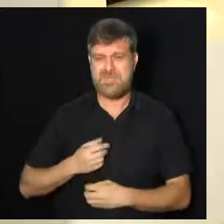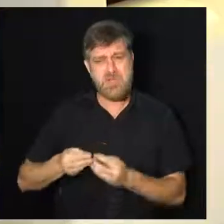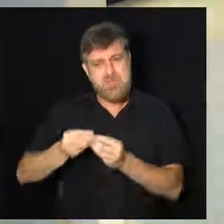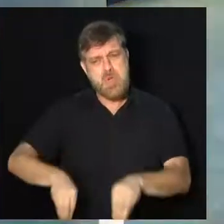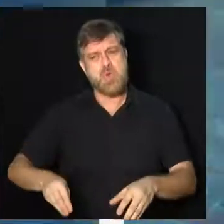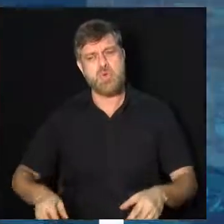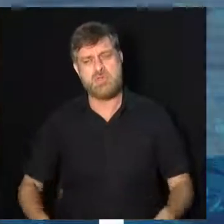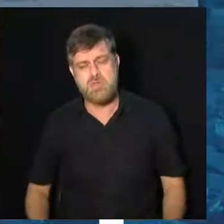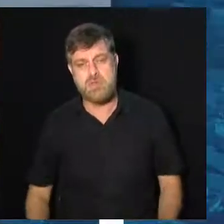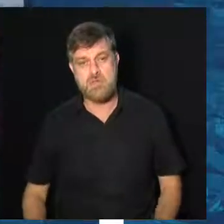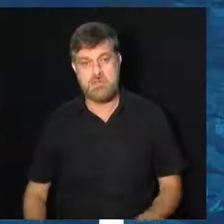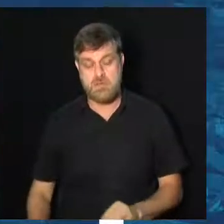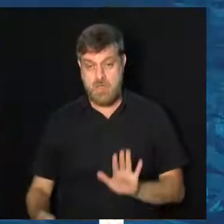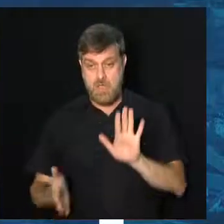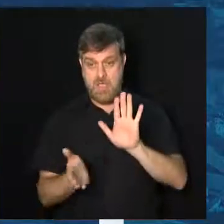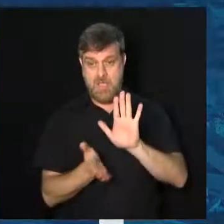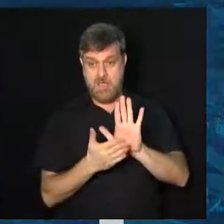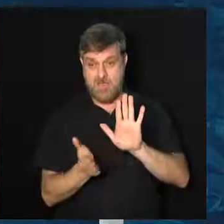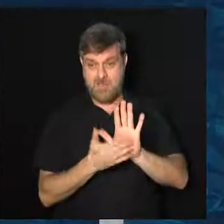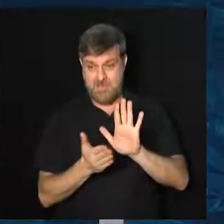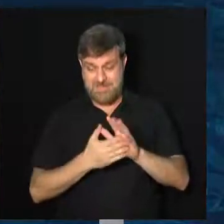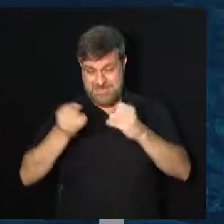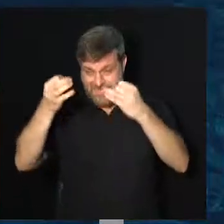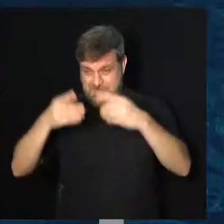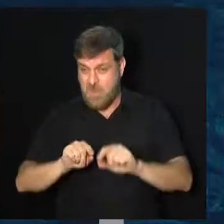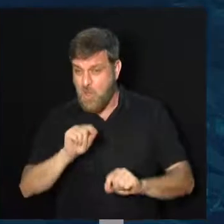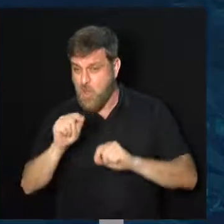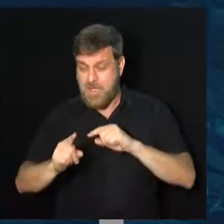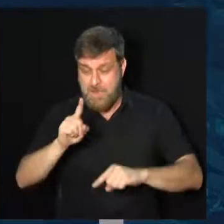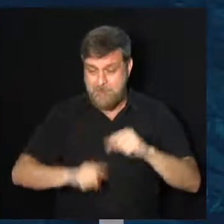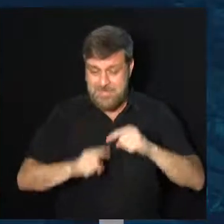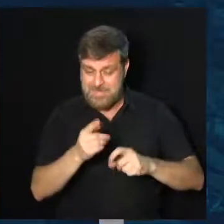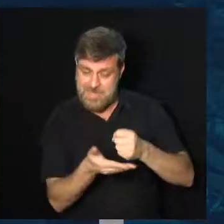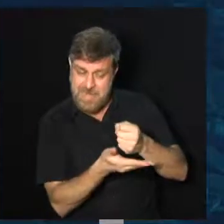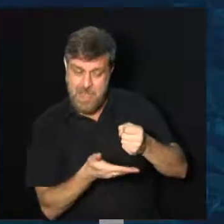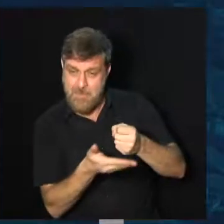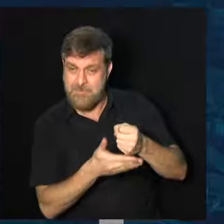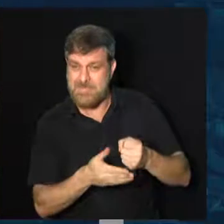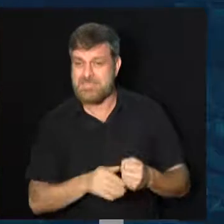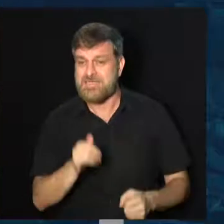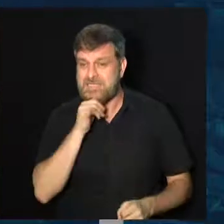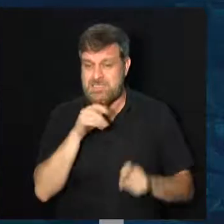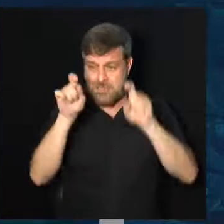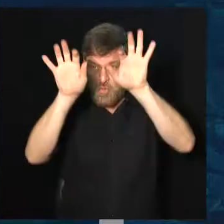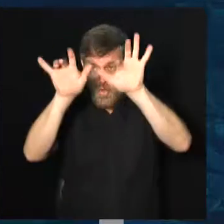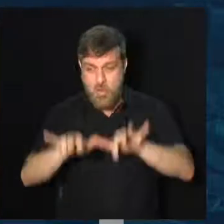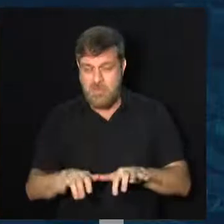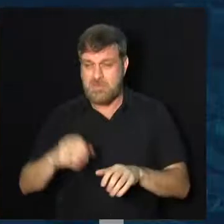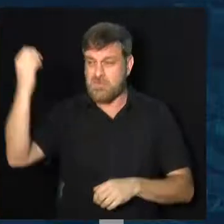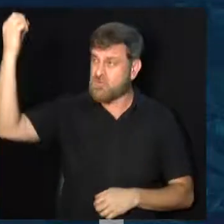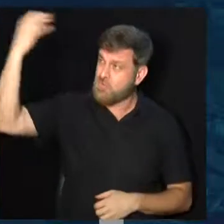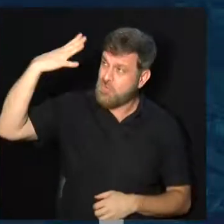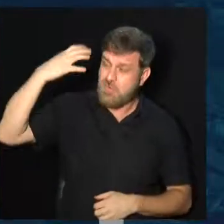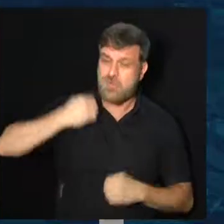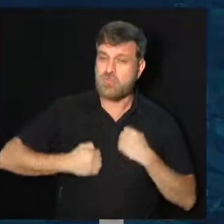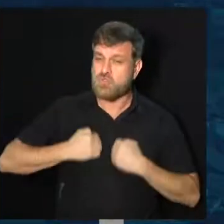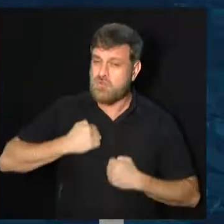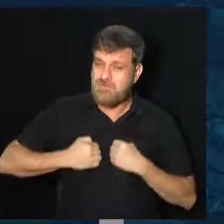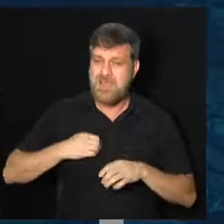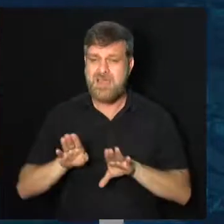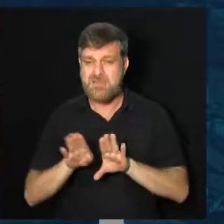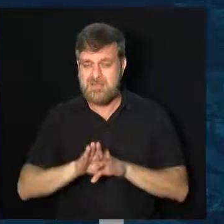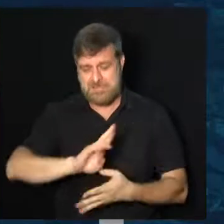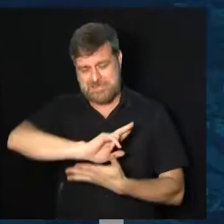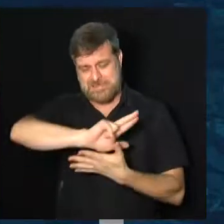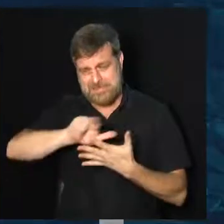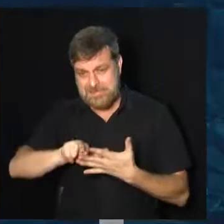prejuízo. A proposta também define o que é produto essencial, como computadores, chuveiros, entre outros. O projeto